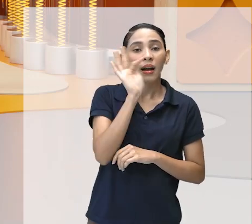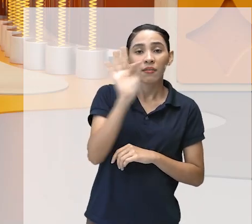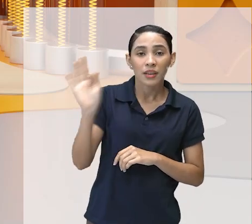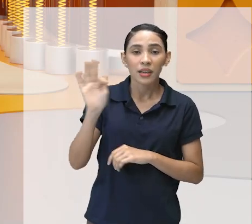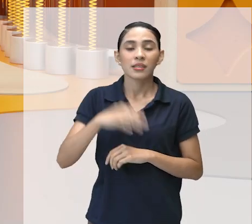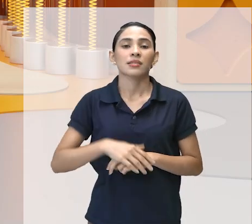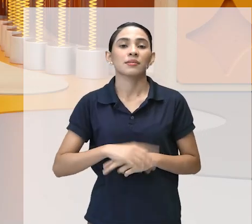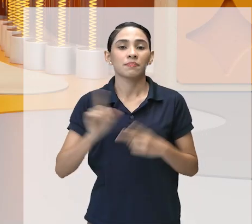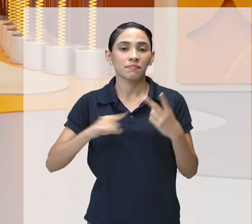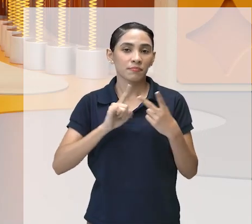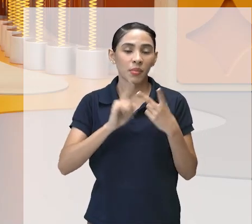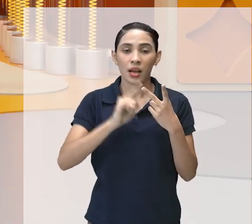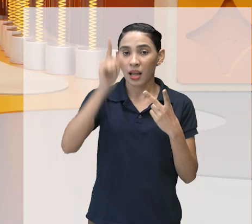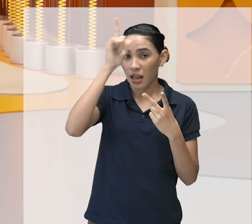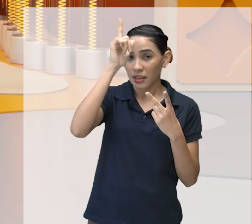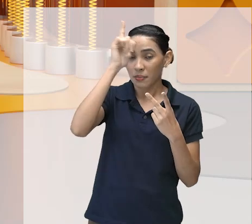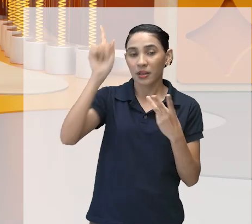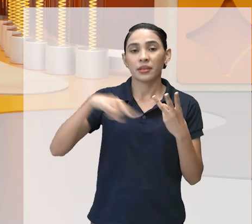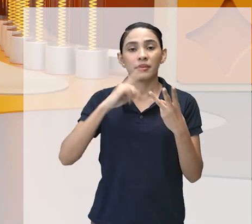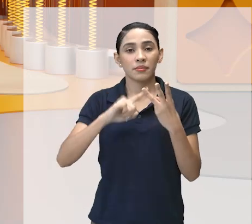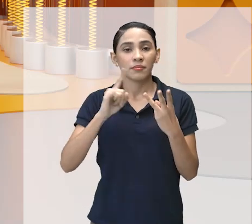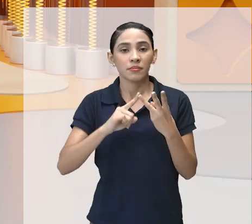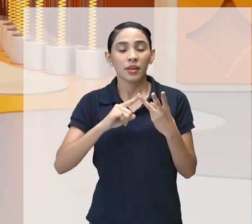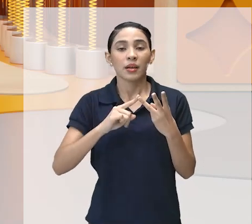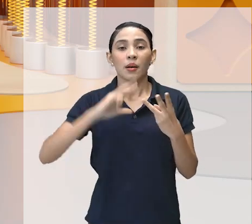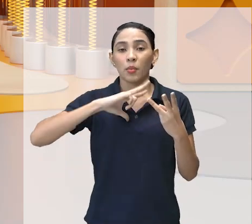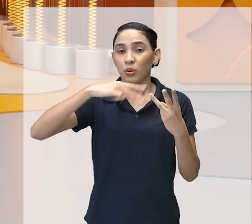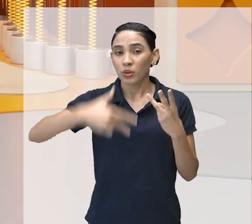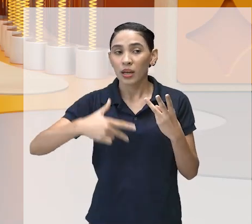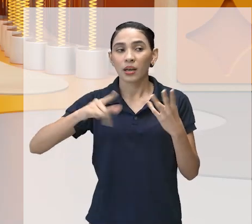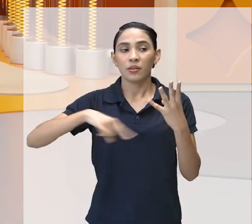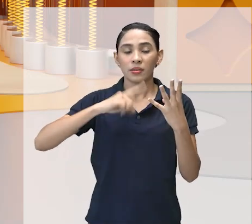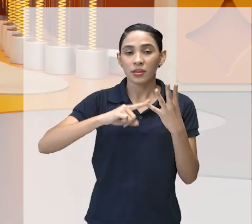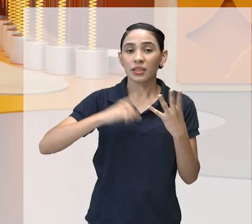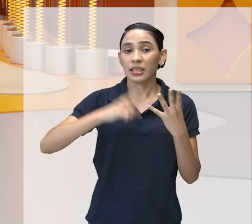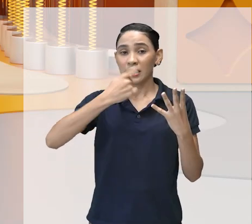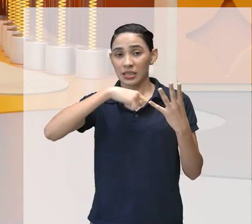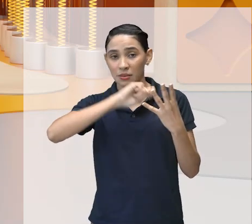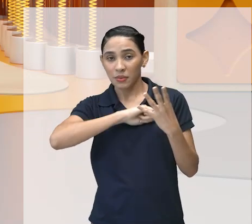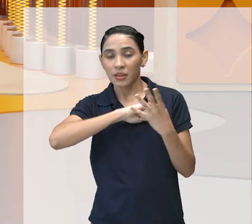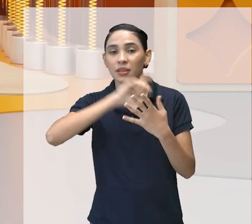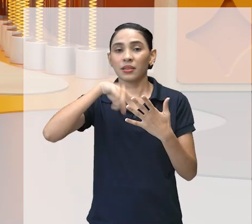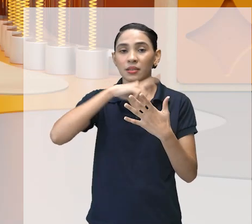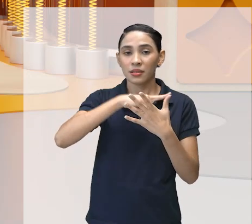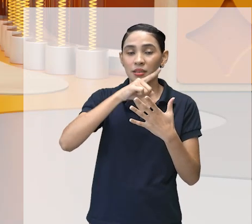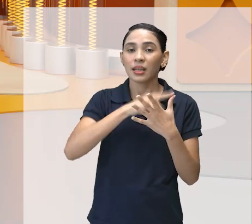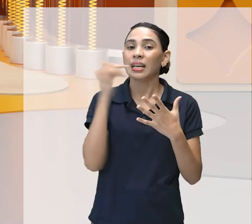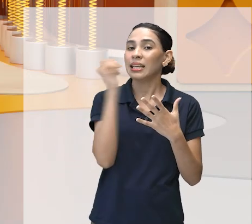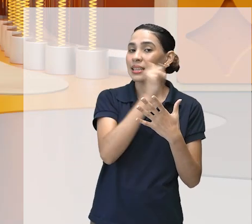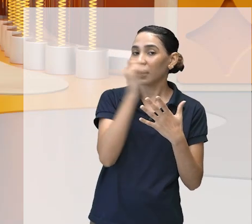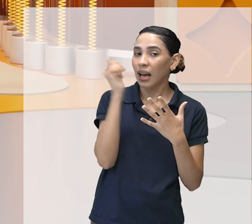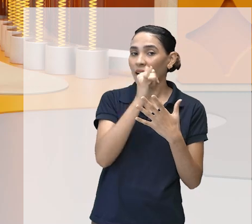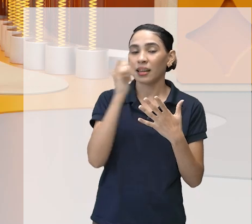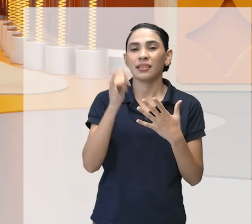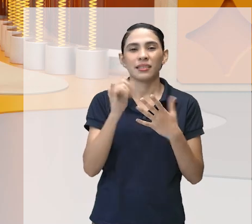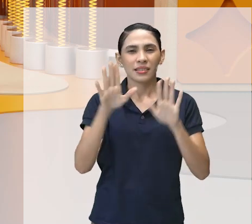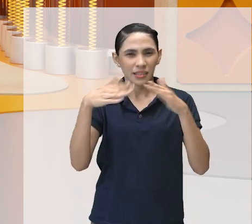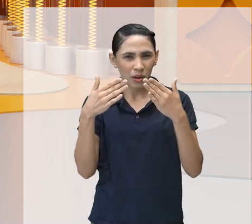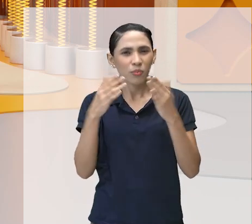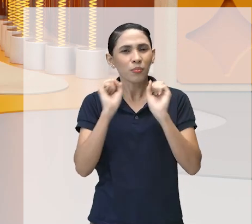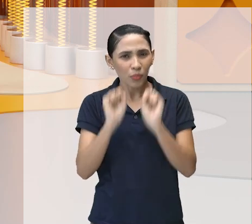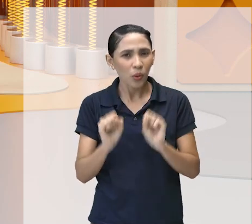França, né, a Alemanha, a Portugal, a Espanha, a Itália. A gente